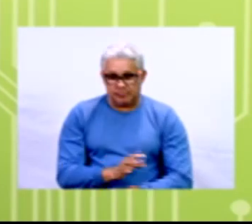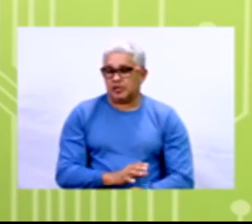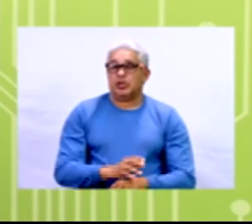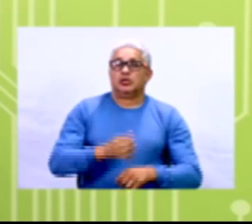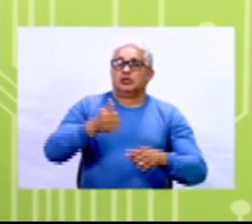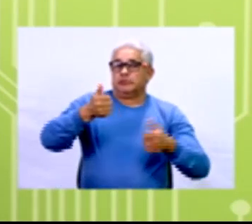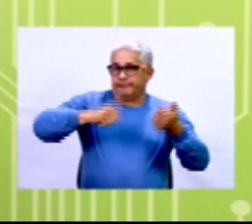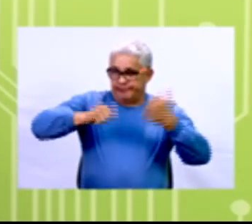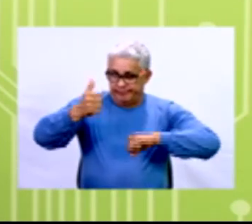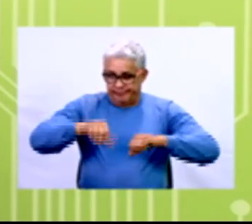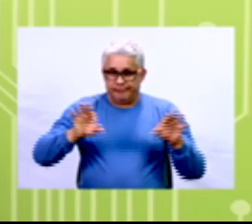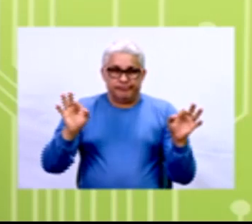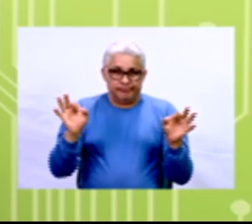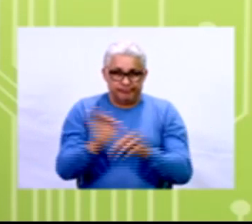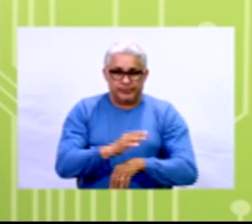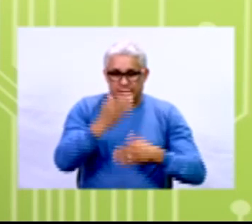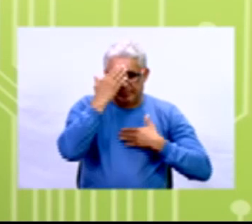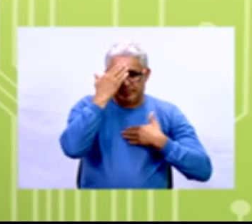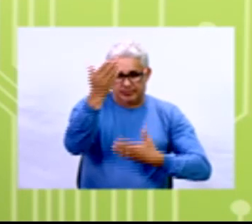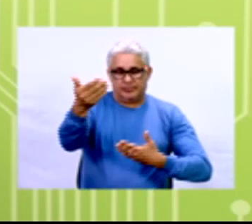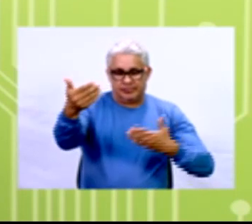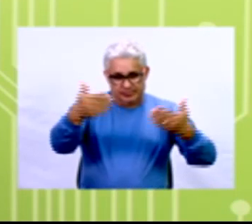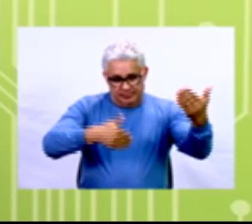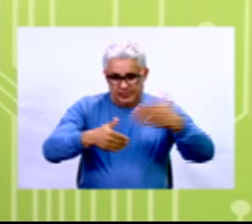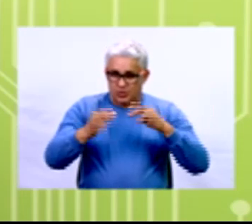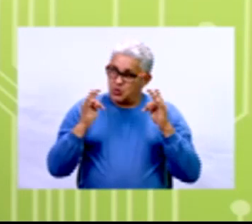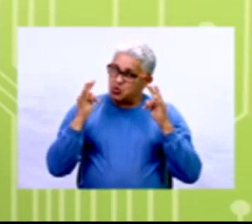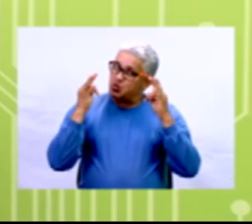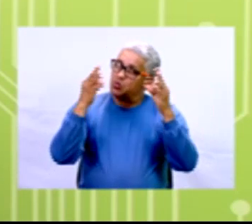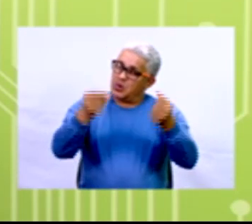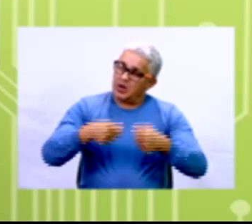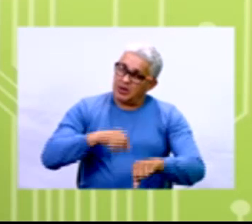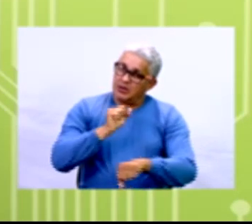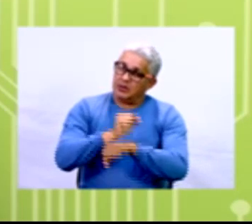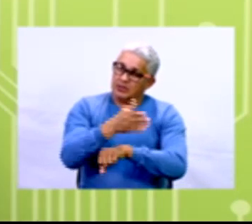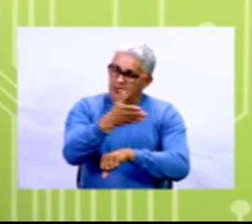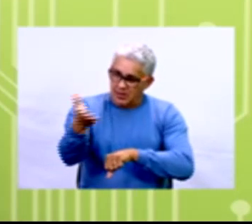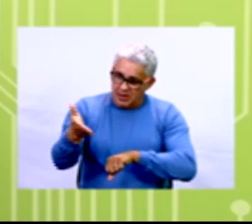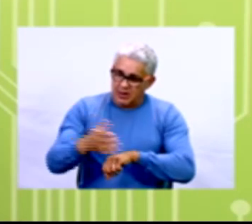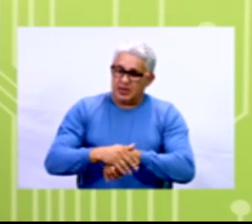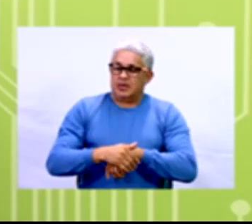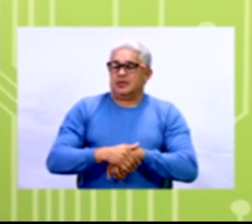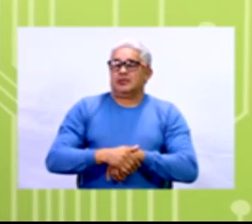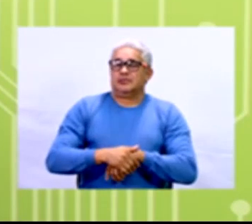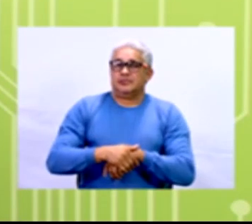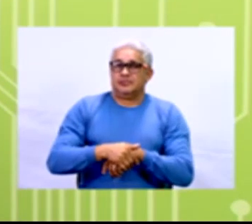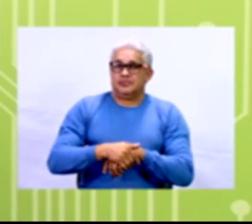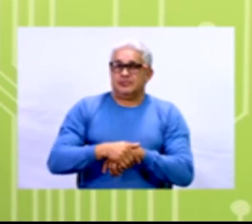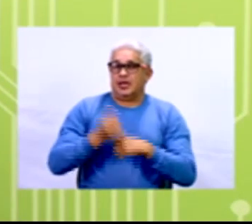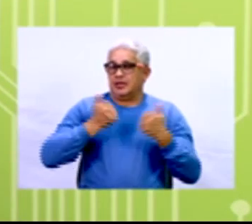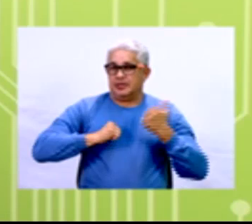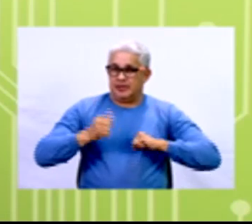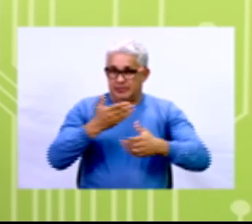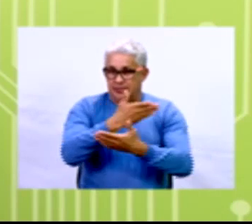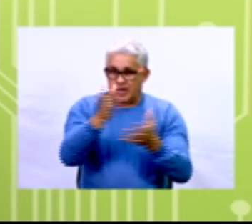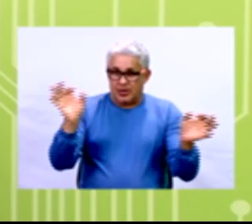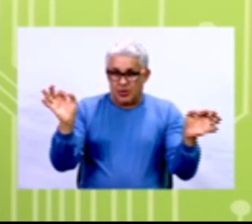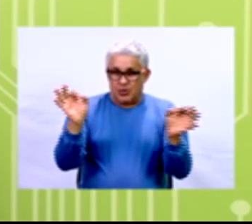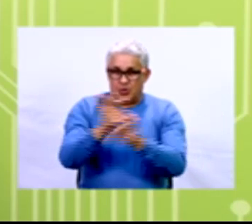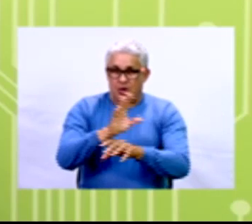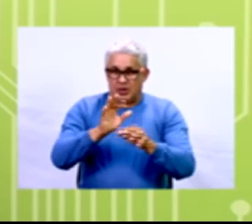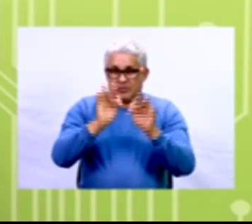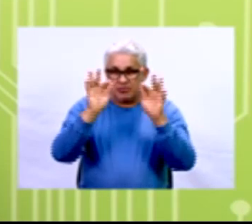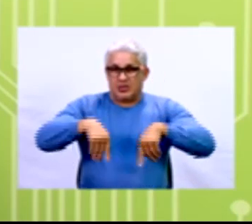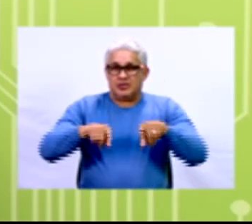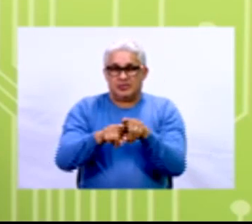devidas feitas. Eu agradeço a participação de todos, eu espero que tenha atendido às expectativas de vocês e